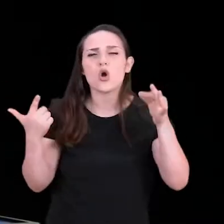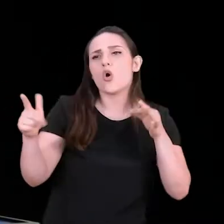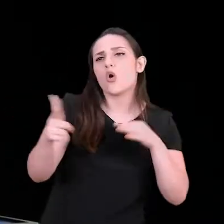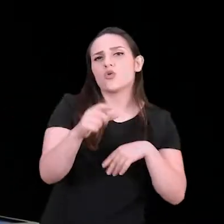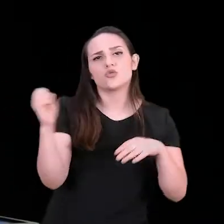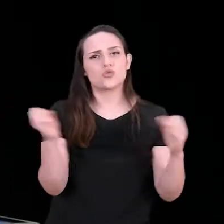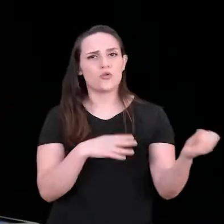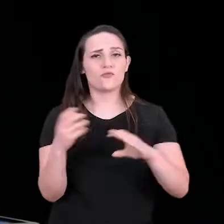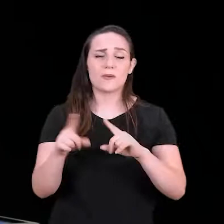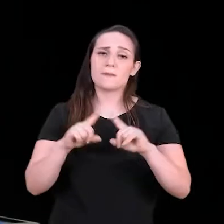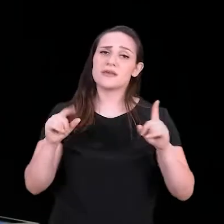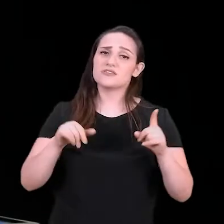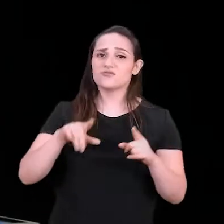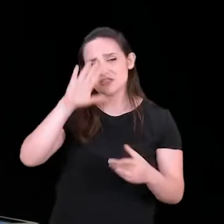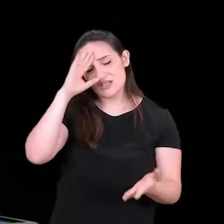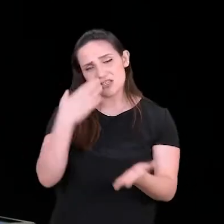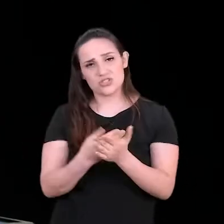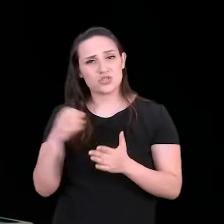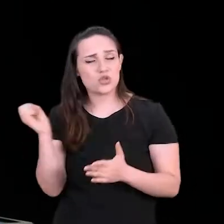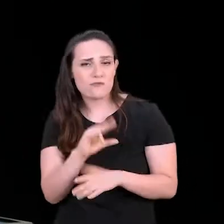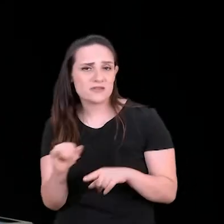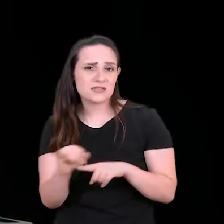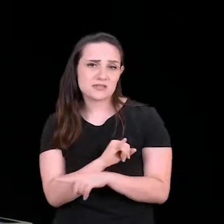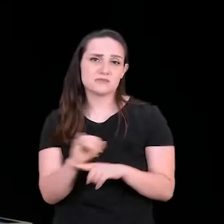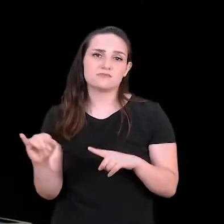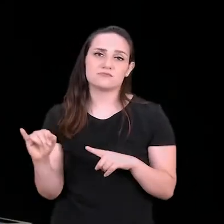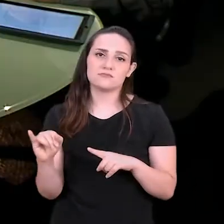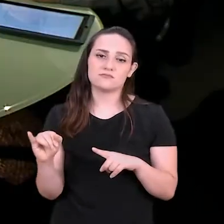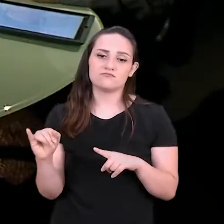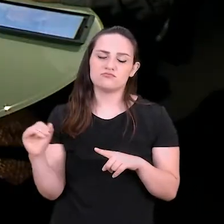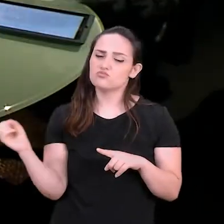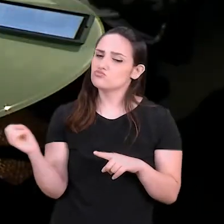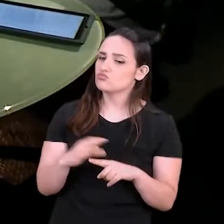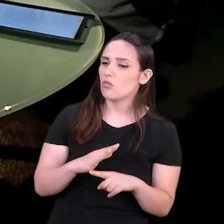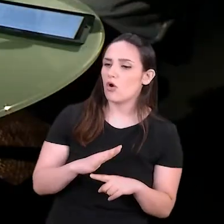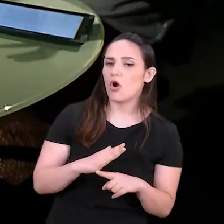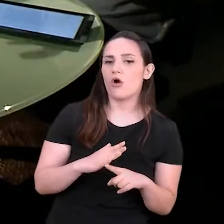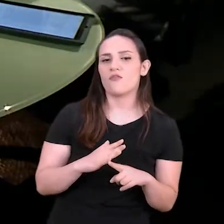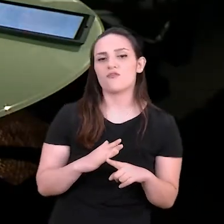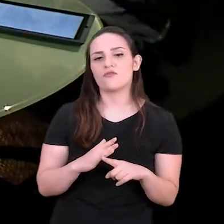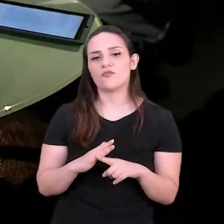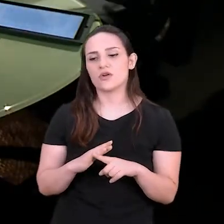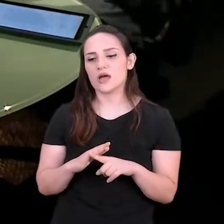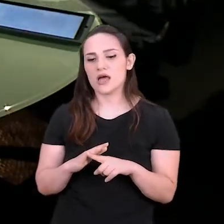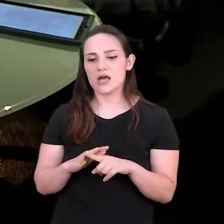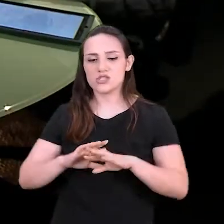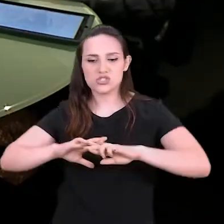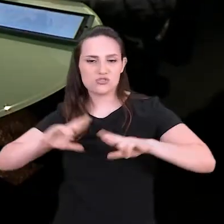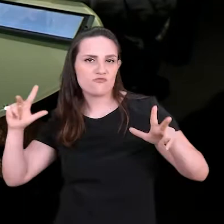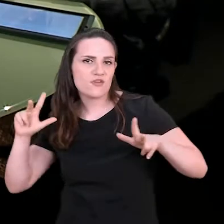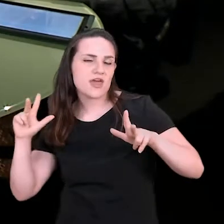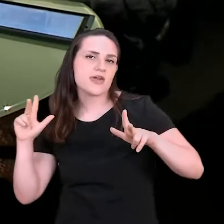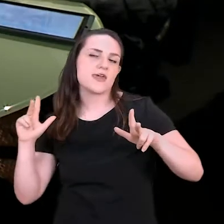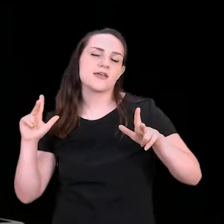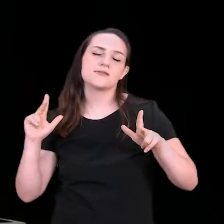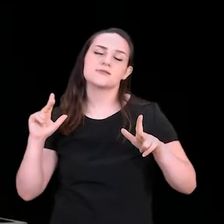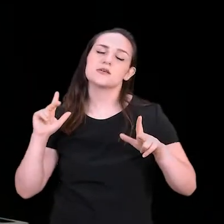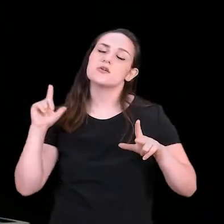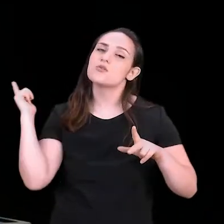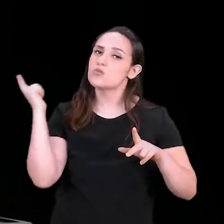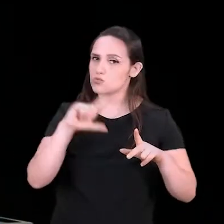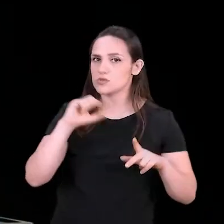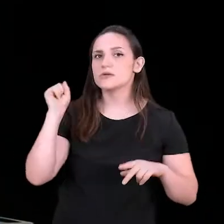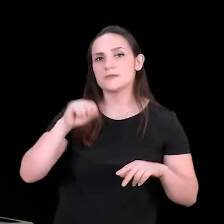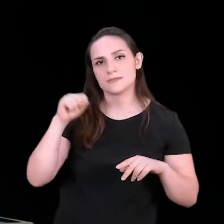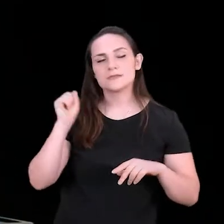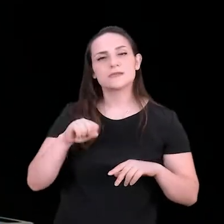de acreditar e tentar novos formatos, novas possibilidades ali que as redes podem oferecer